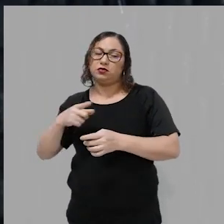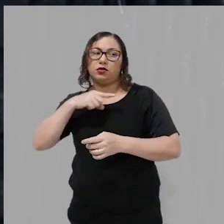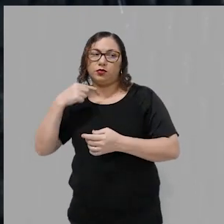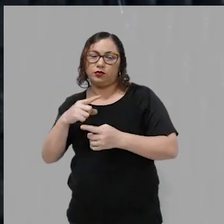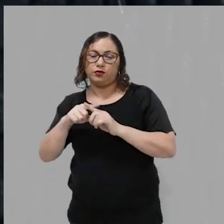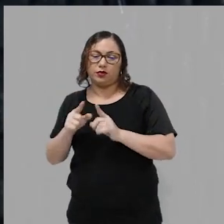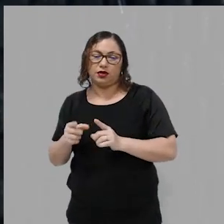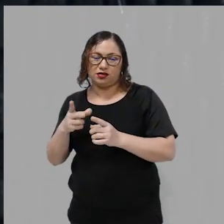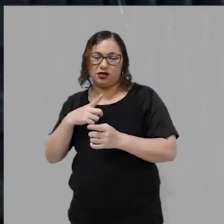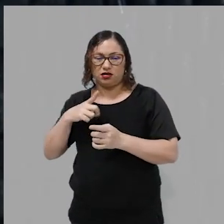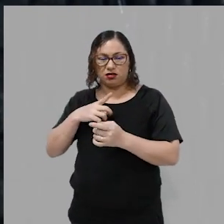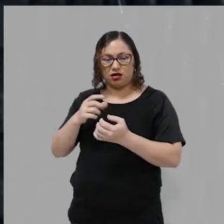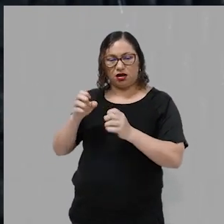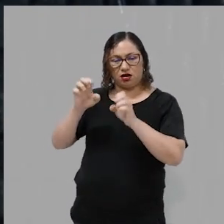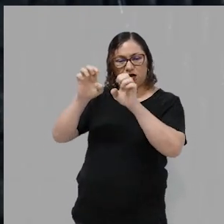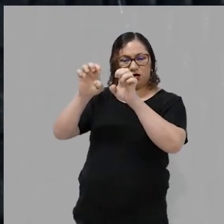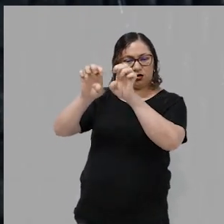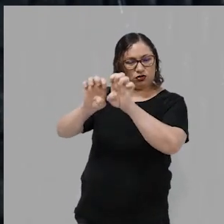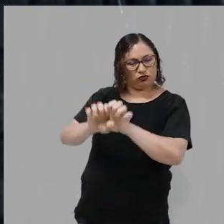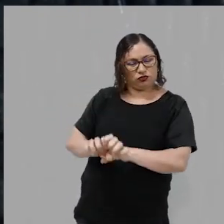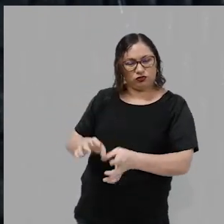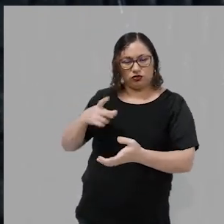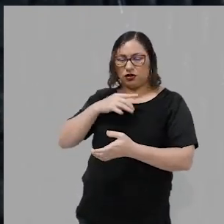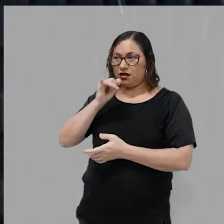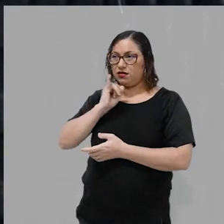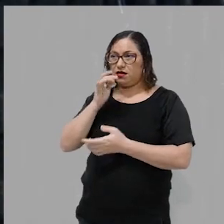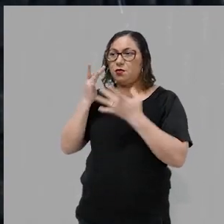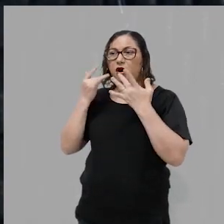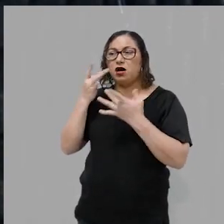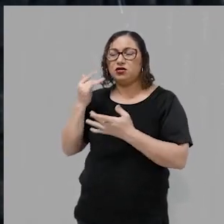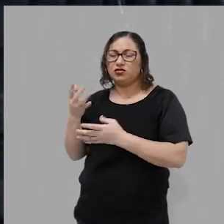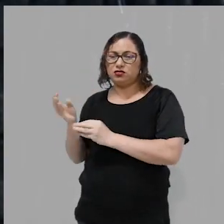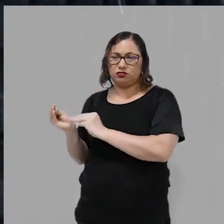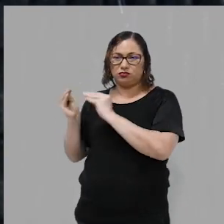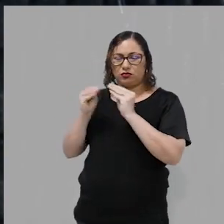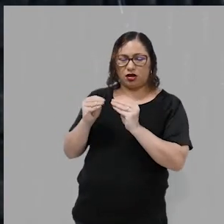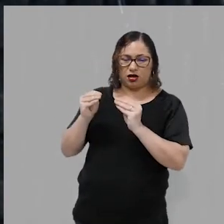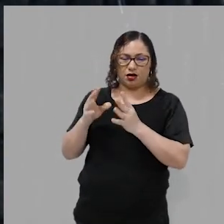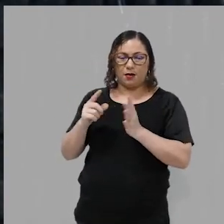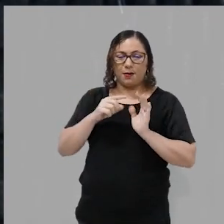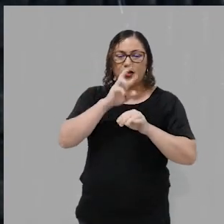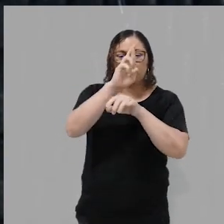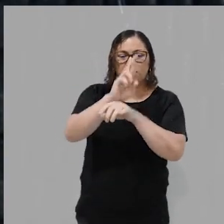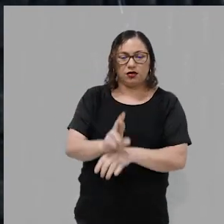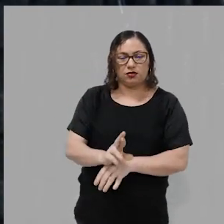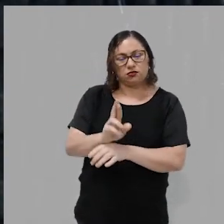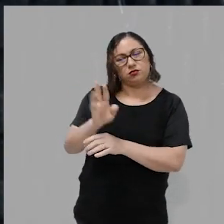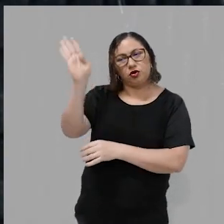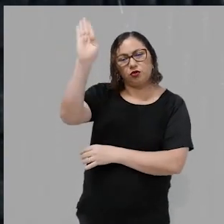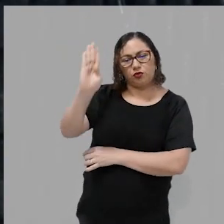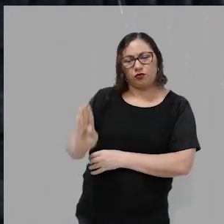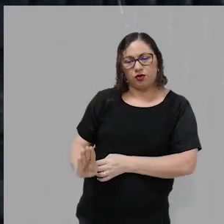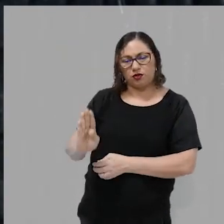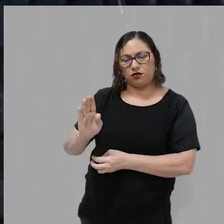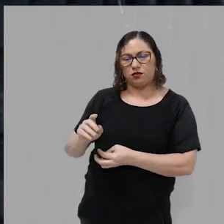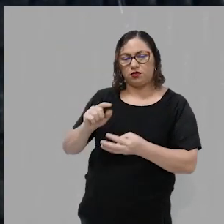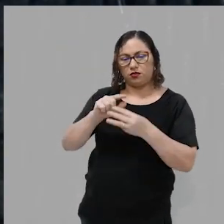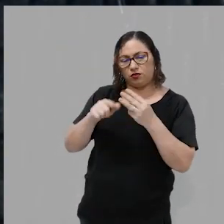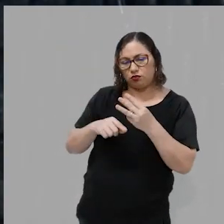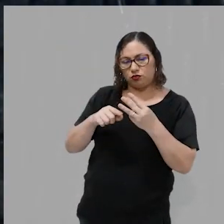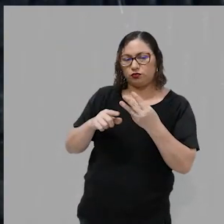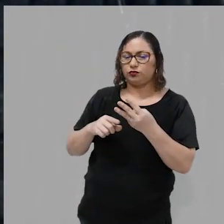artistas que não chegaram diretamente com essa missão artística francesa, mas retrataram o Brasil naquele período. Eu coloquei os 3, mas